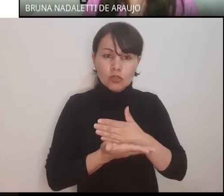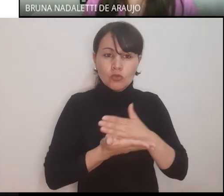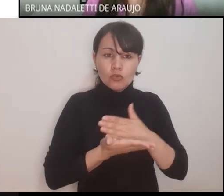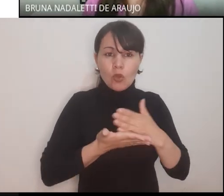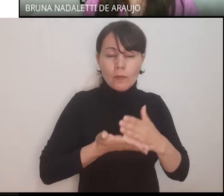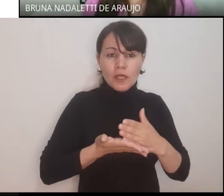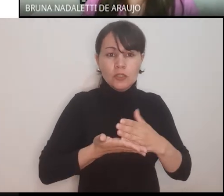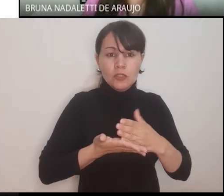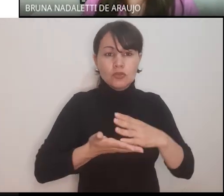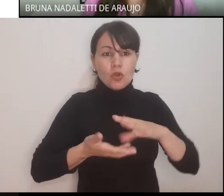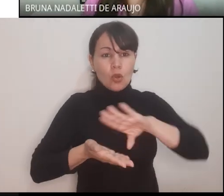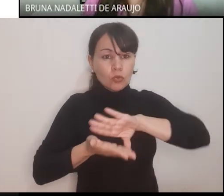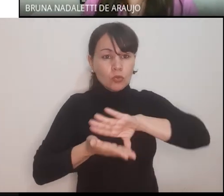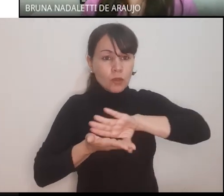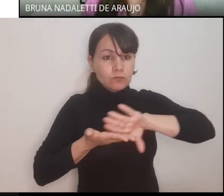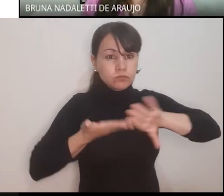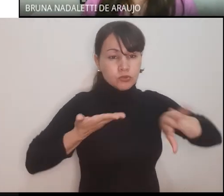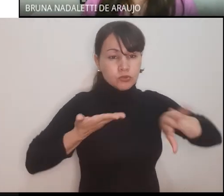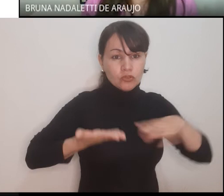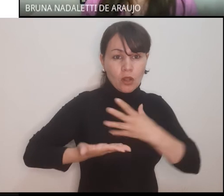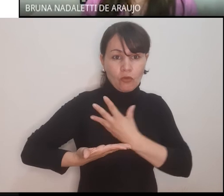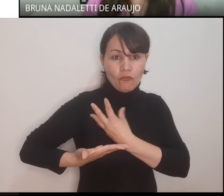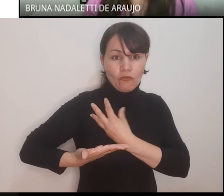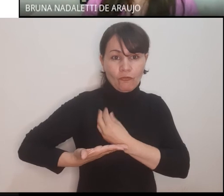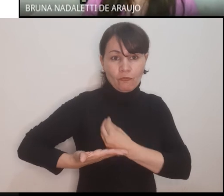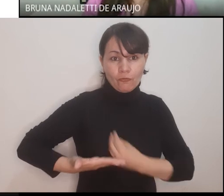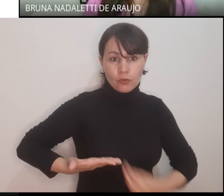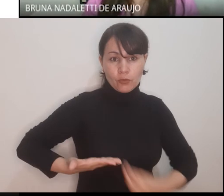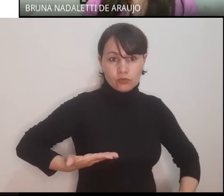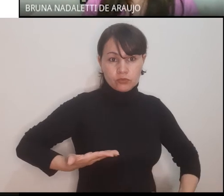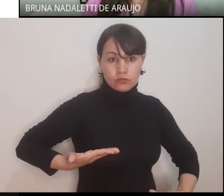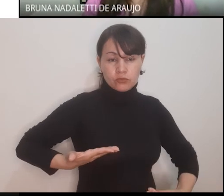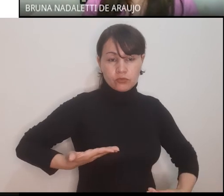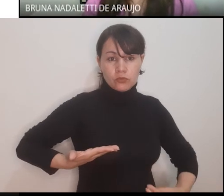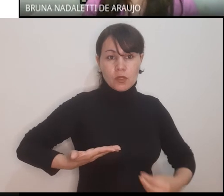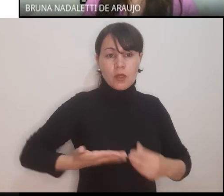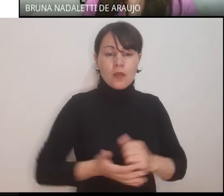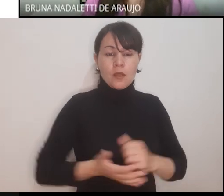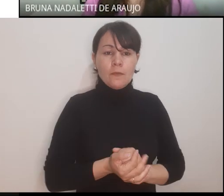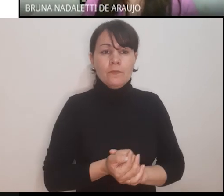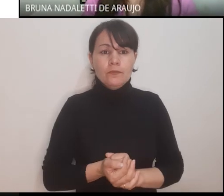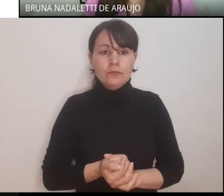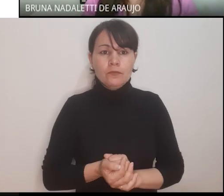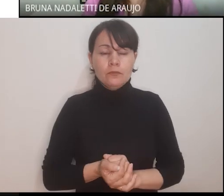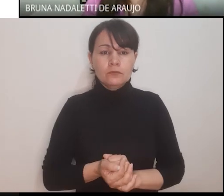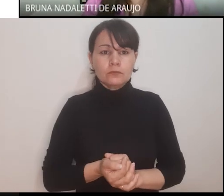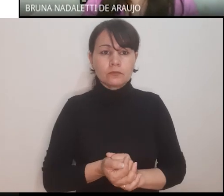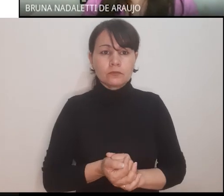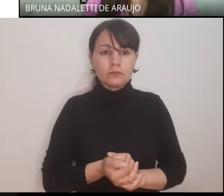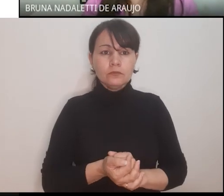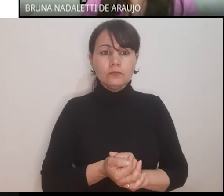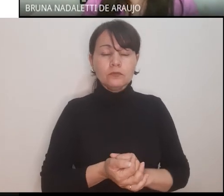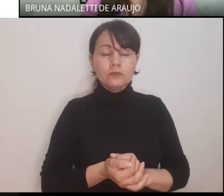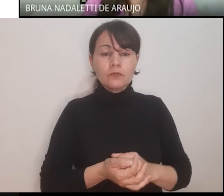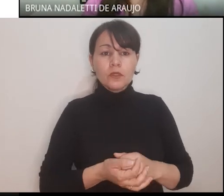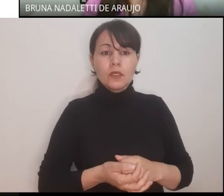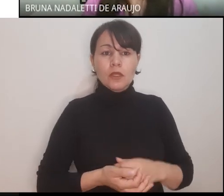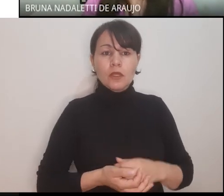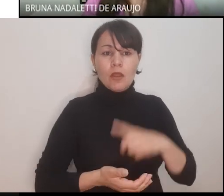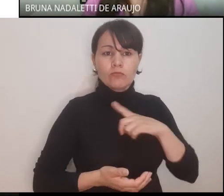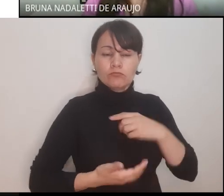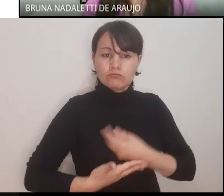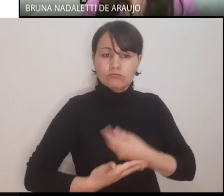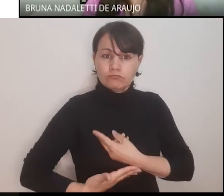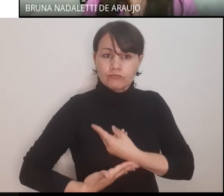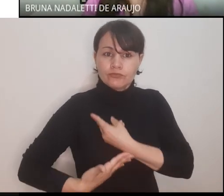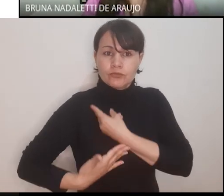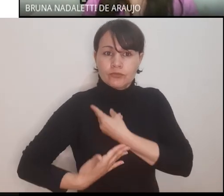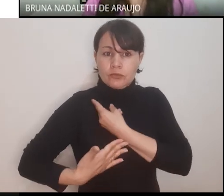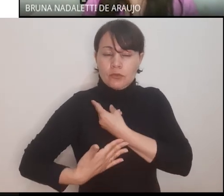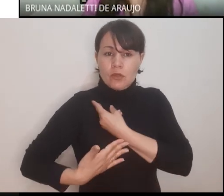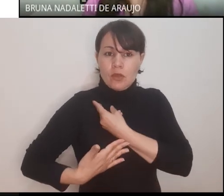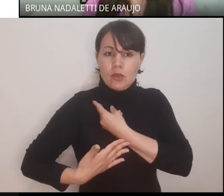retirada do catéter e envio da ponta do catéter, extremidade distal desse catéter para a cultura. Já a bacteremia, ela